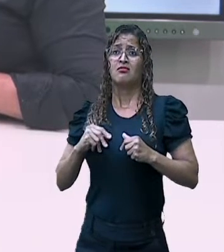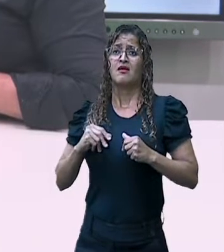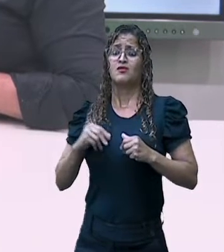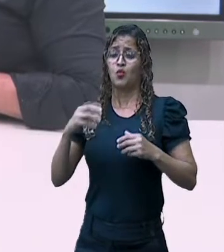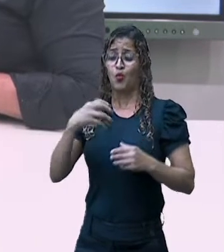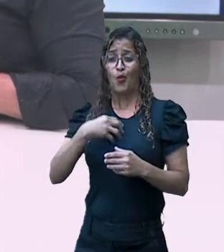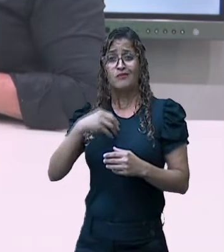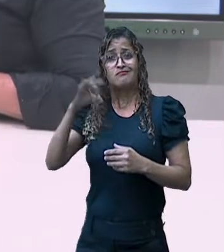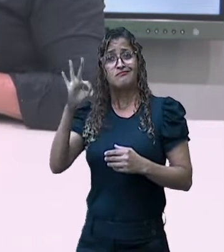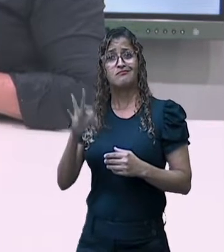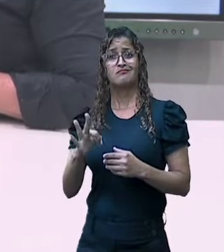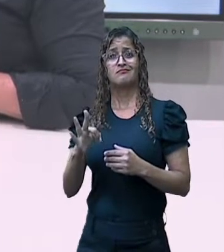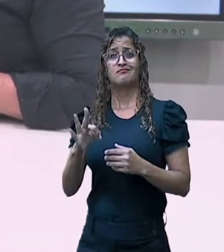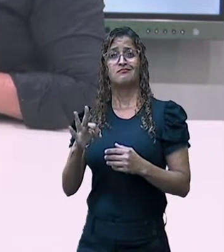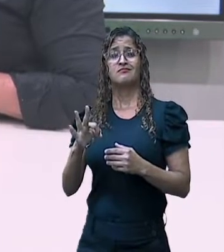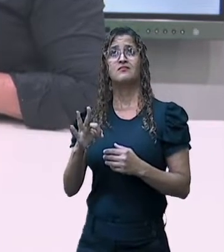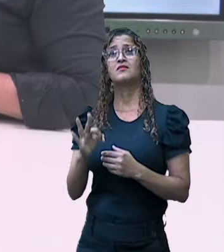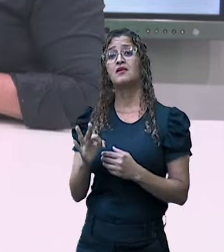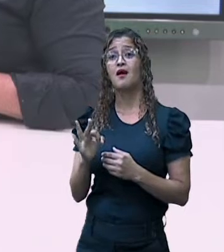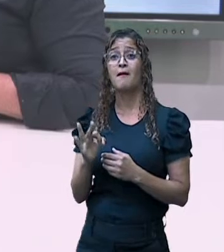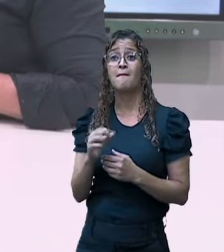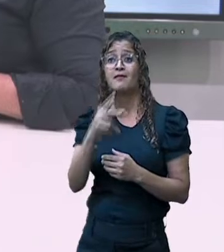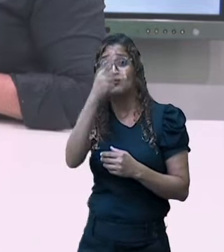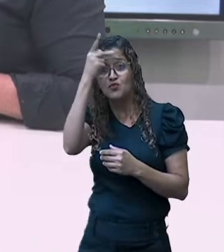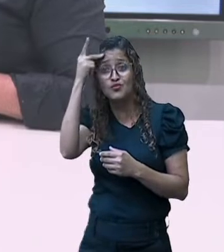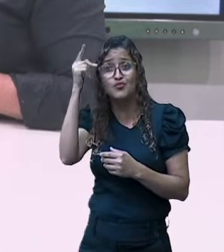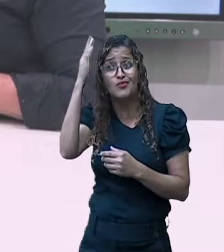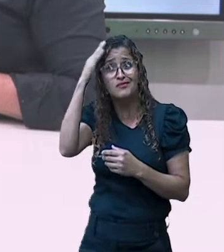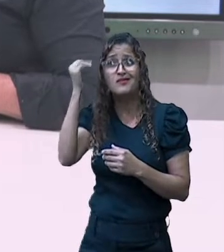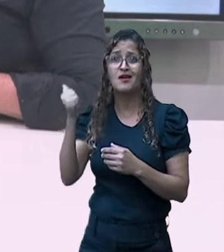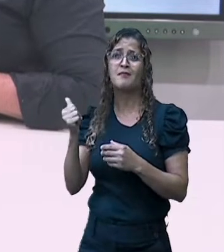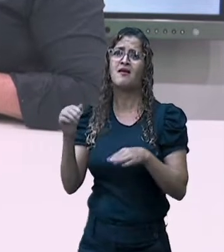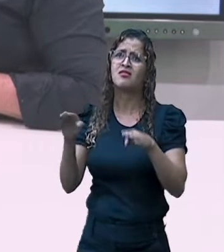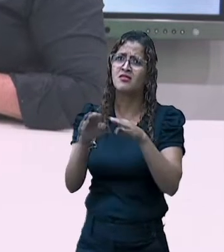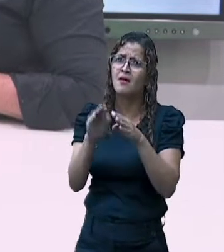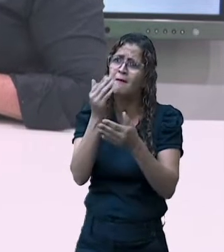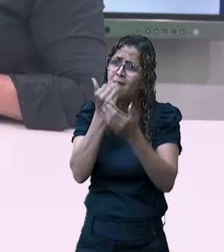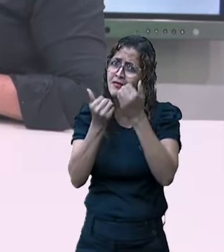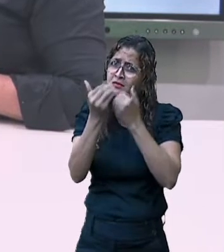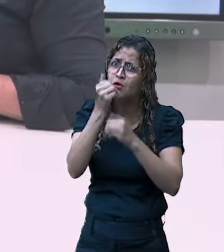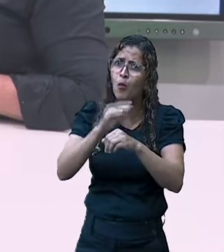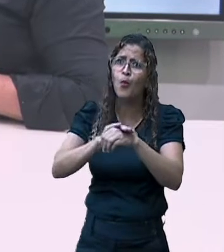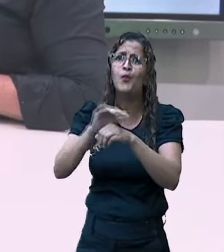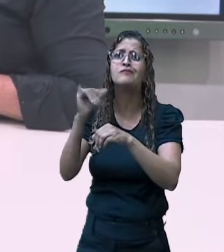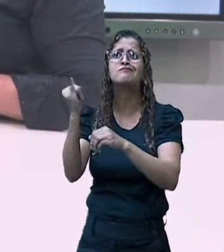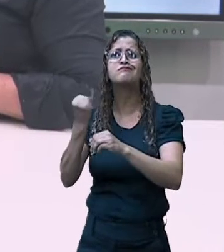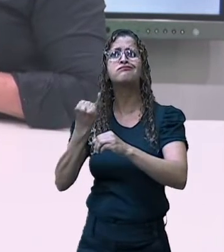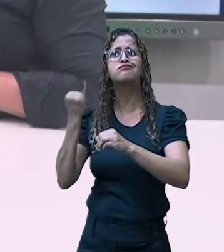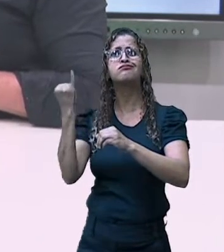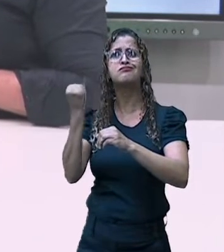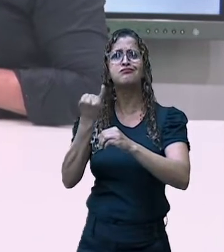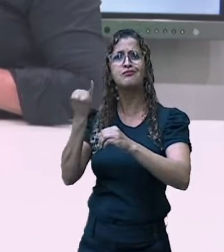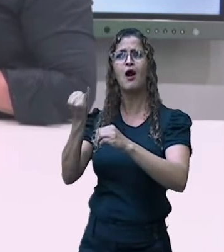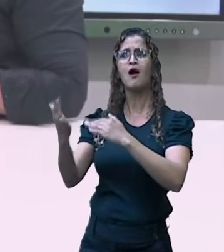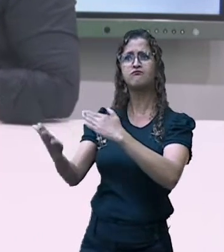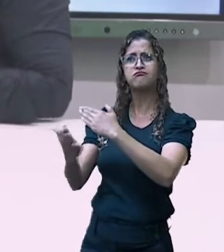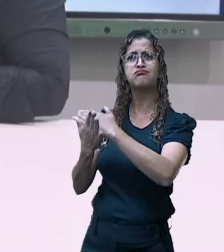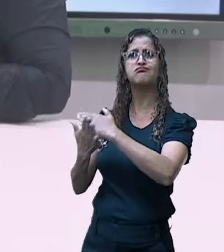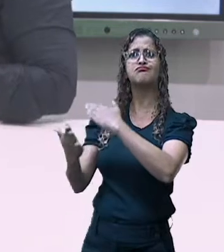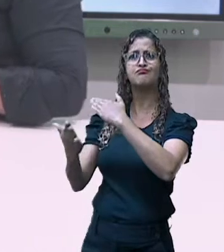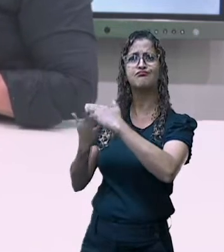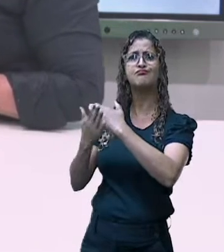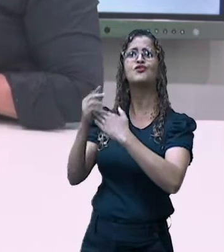como deve ser feita e também a questão da alimentação. A alimentação, pessoal, influencia muito